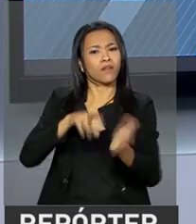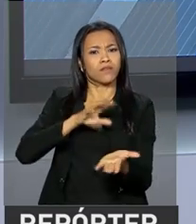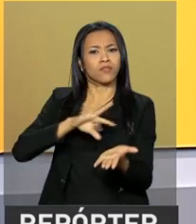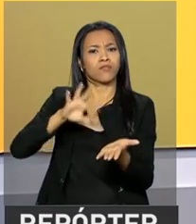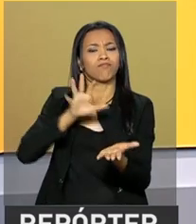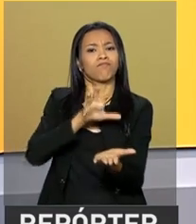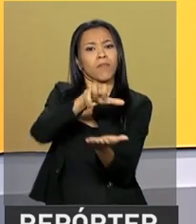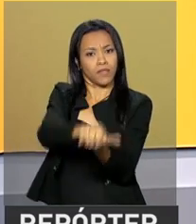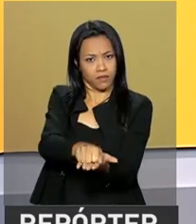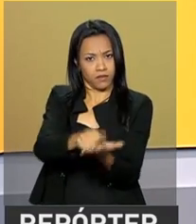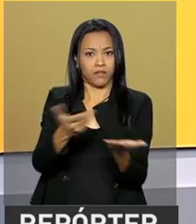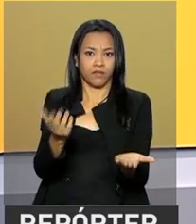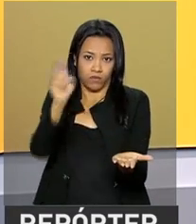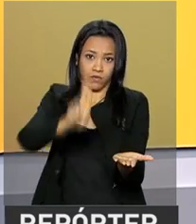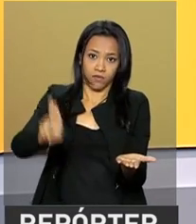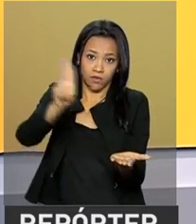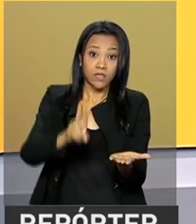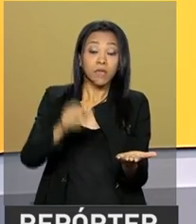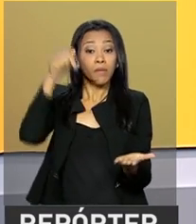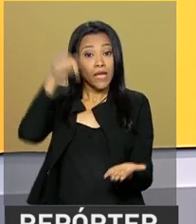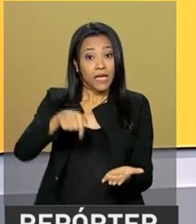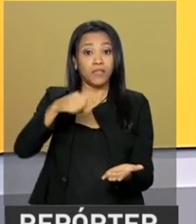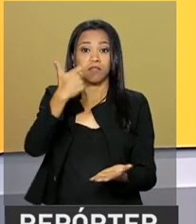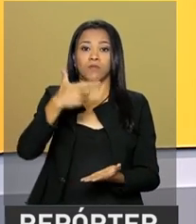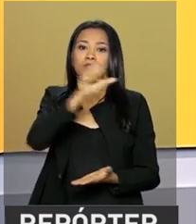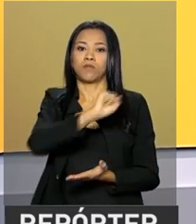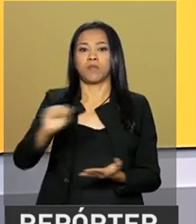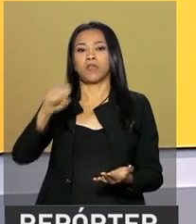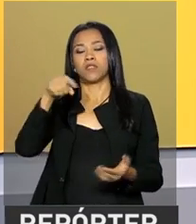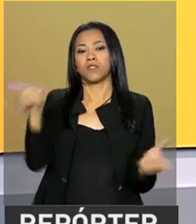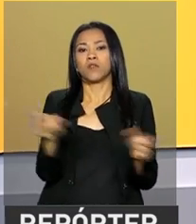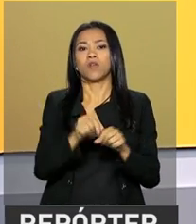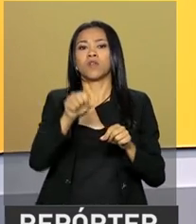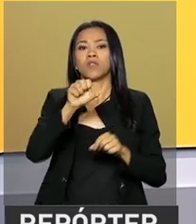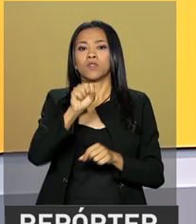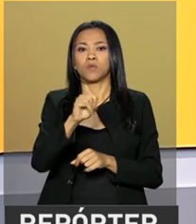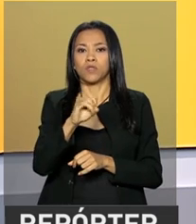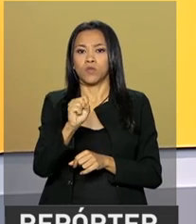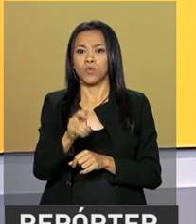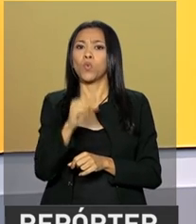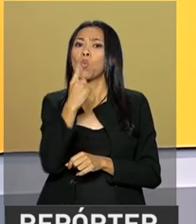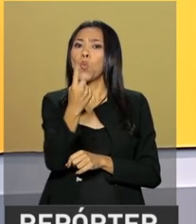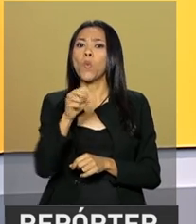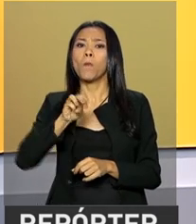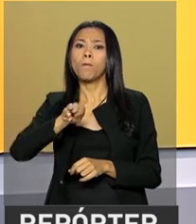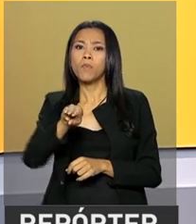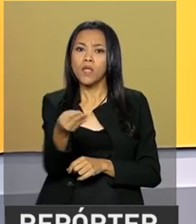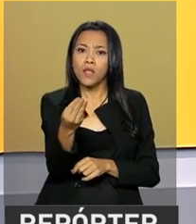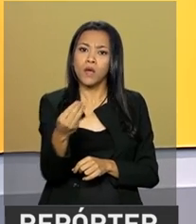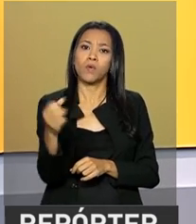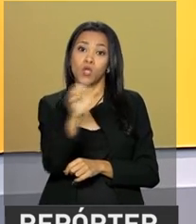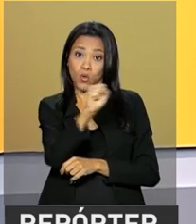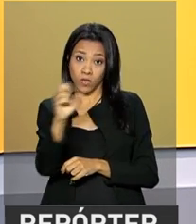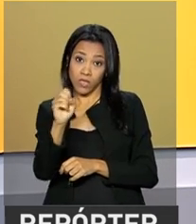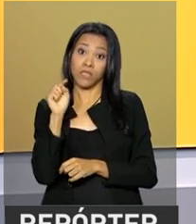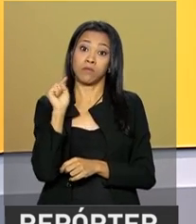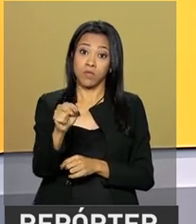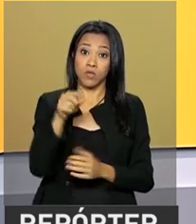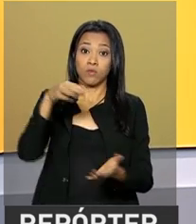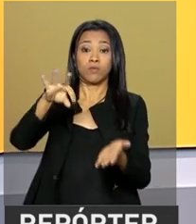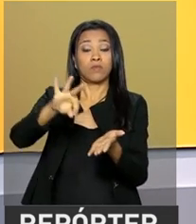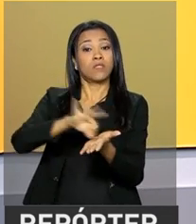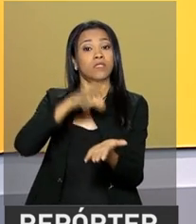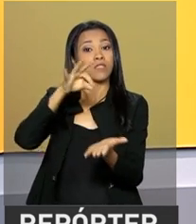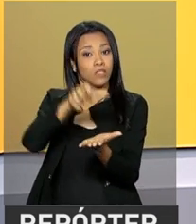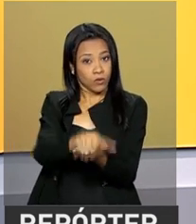matrícula para o segundo semestre deste ano o cisu registrou 1. 800.000 inscrições foram ofertadas